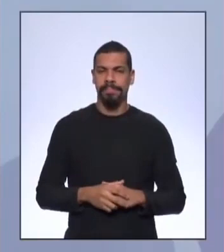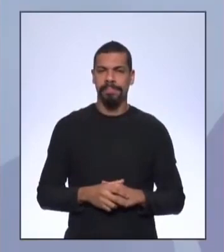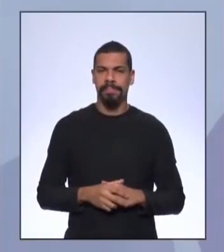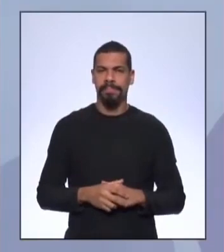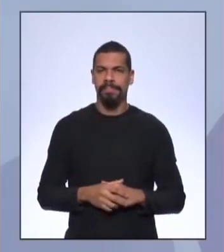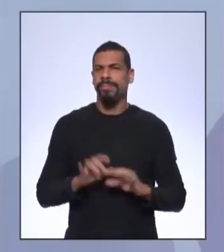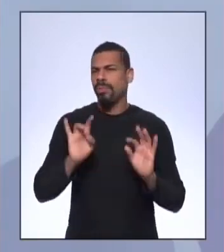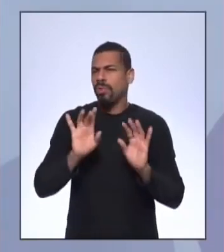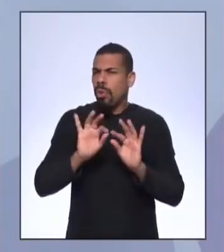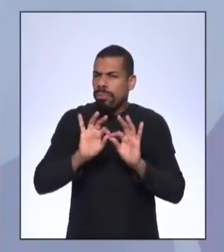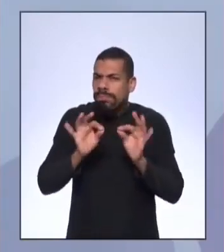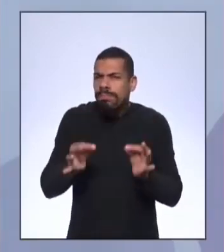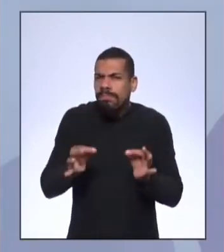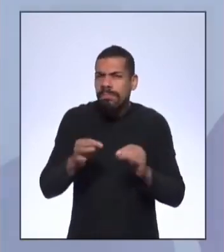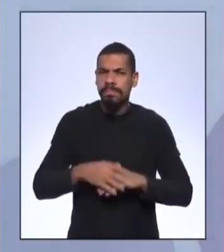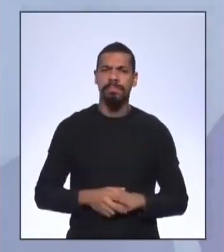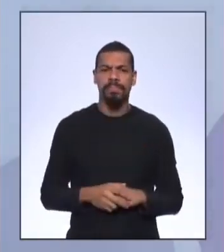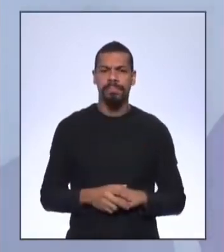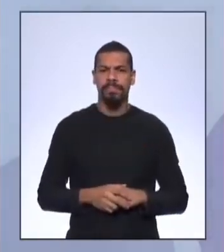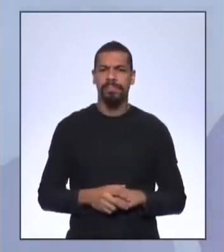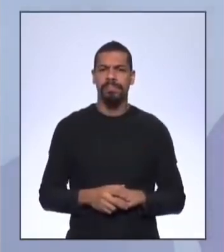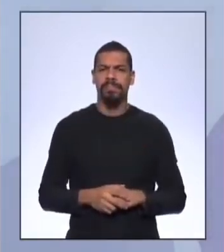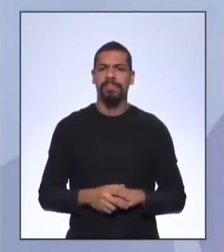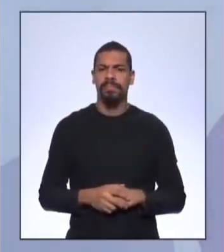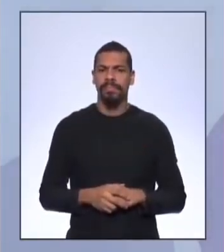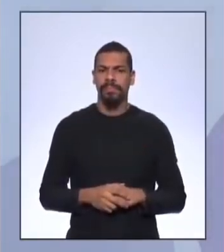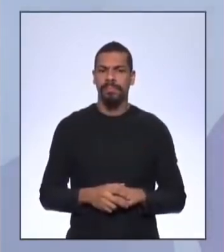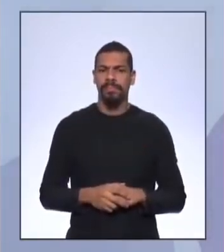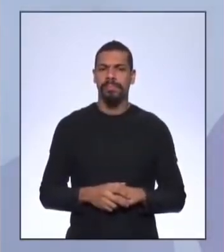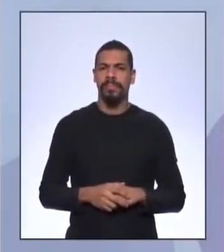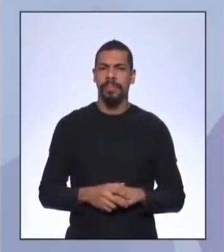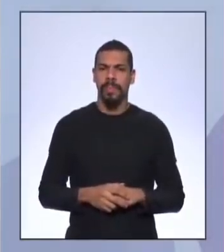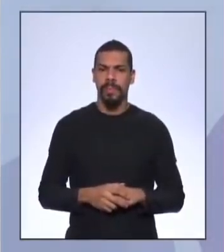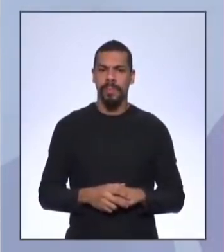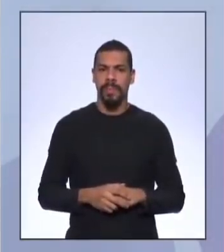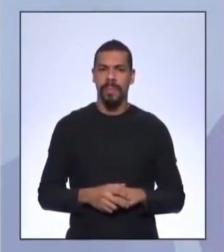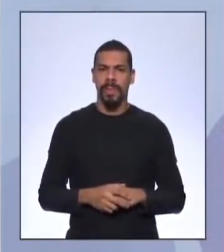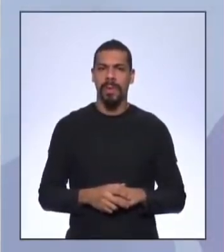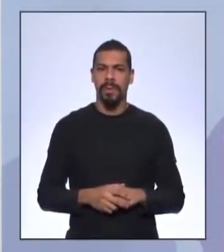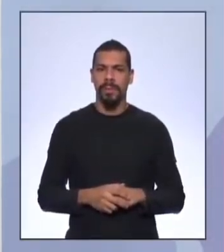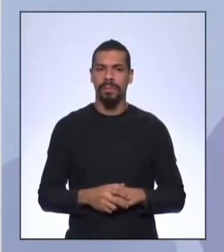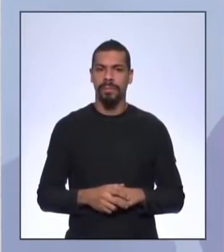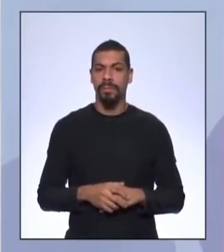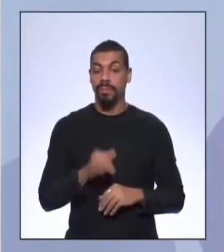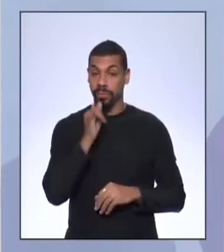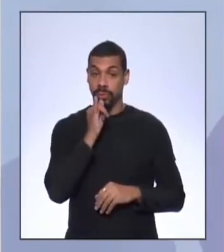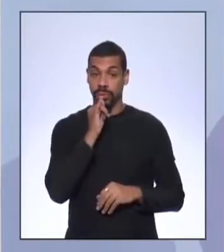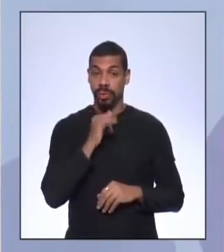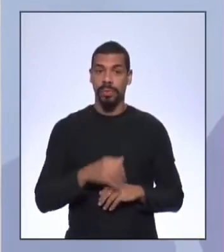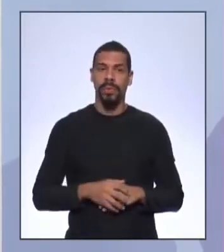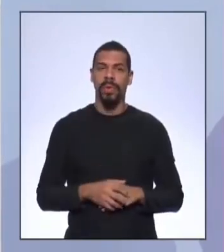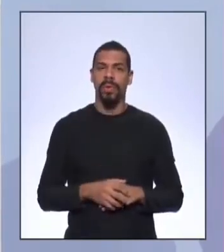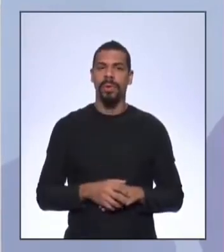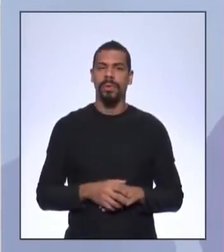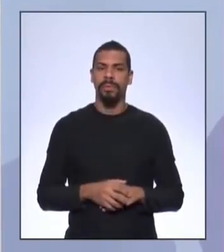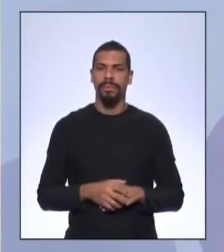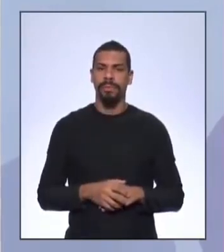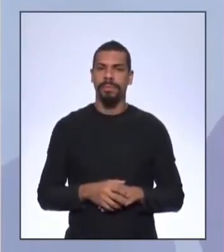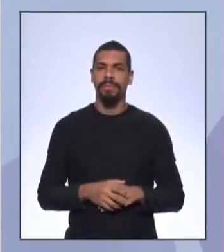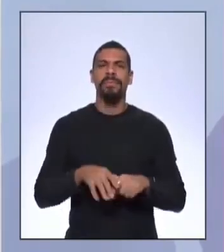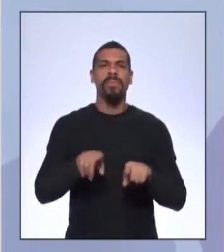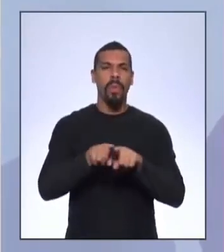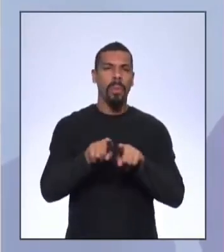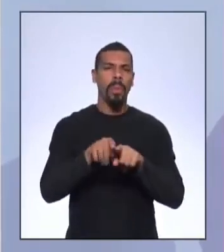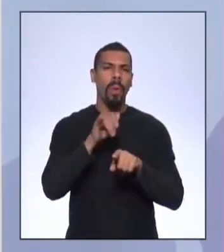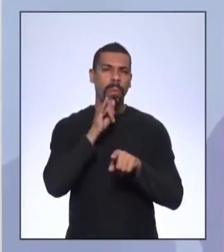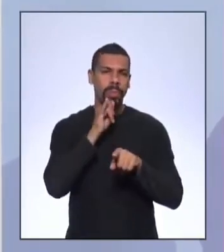uma simbologia, tanto faz aí, ó, até invertir, que no caso aqui a Alessandra vai receber até mais, ó, se vocês olharem. Então, eu tenho essa relação, substituo